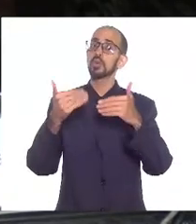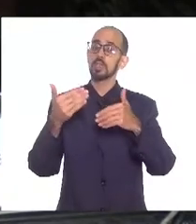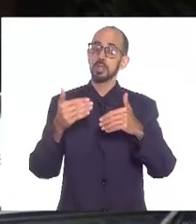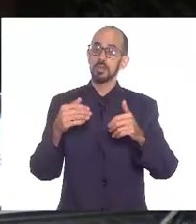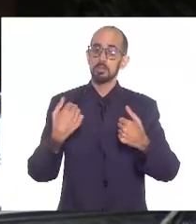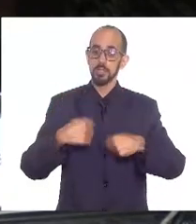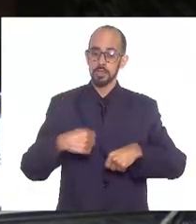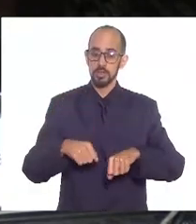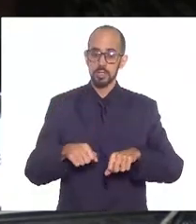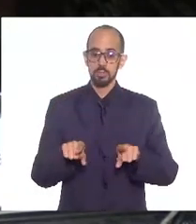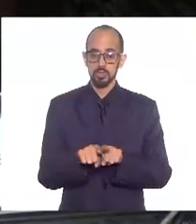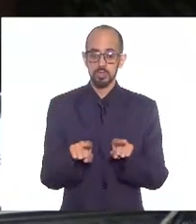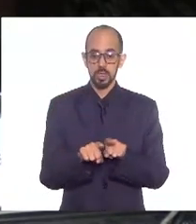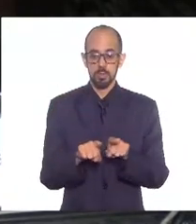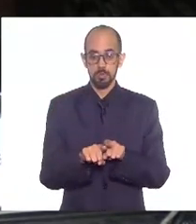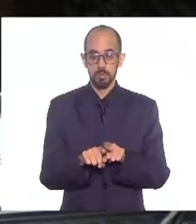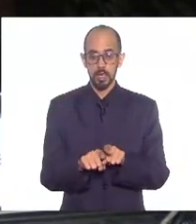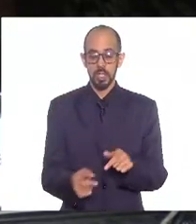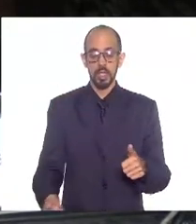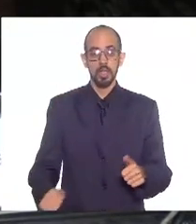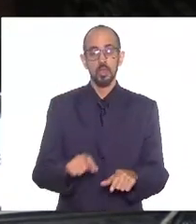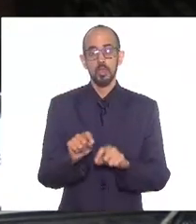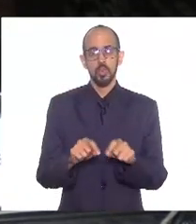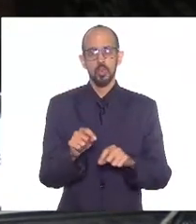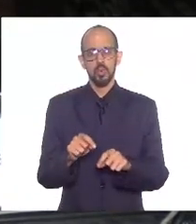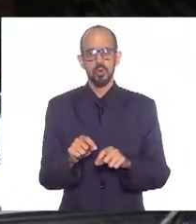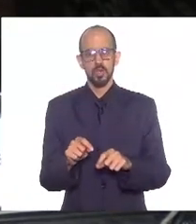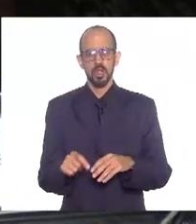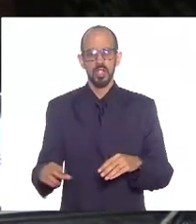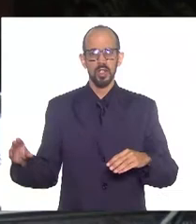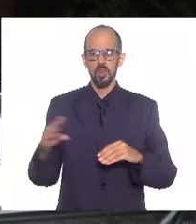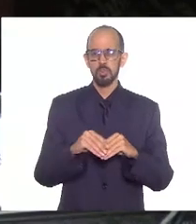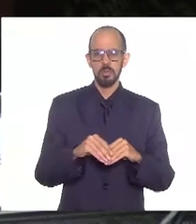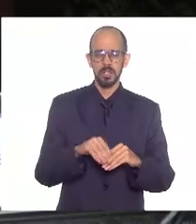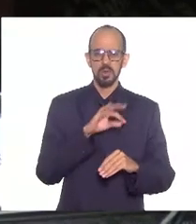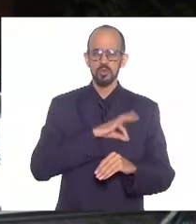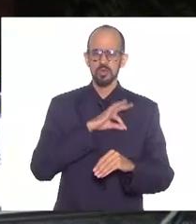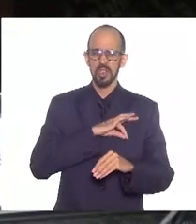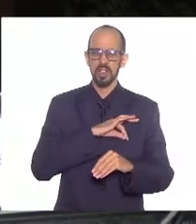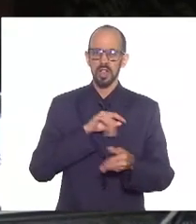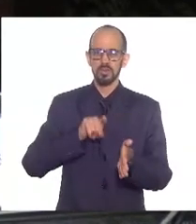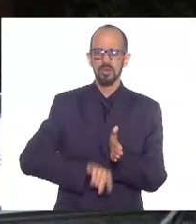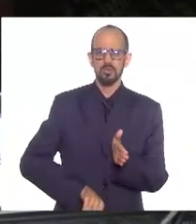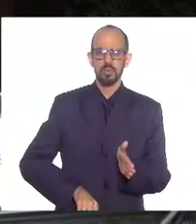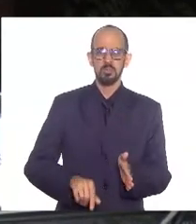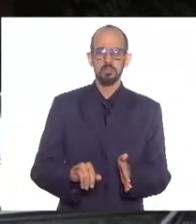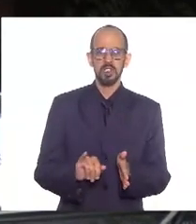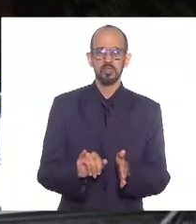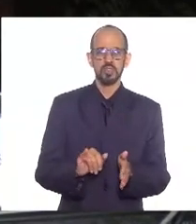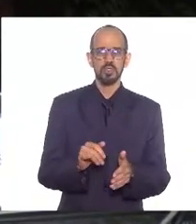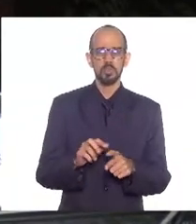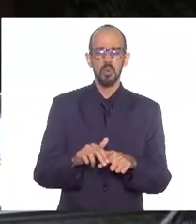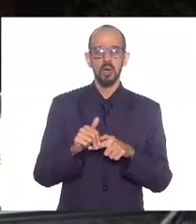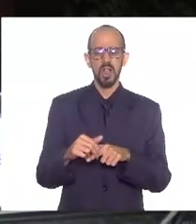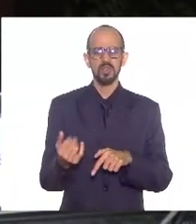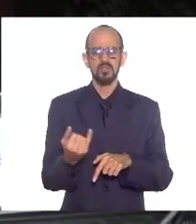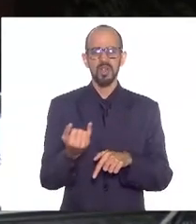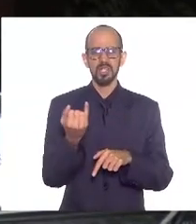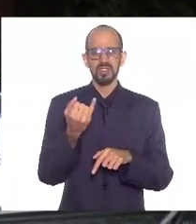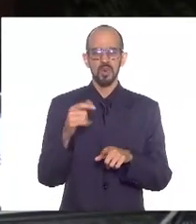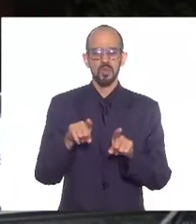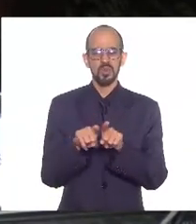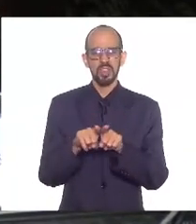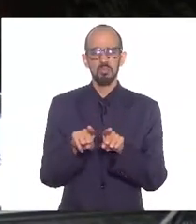fazer uma reposição inflacionária grande, ainda temos que voltar o